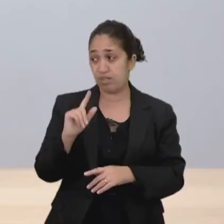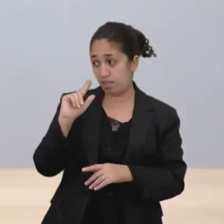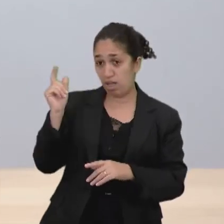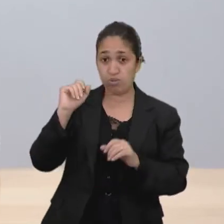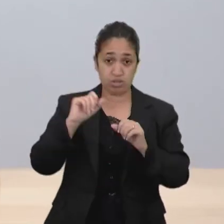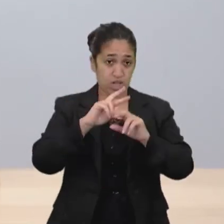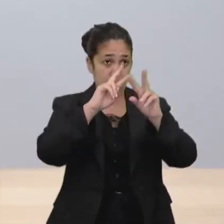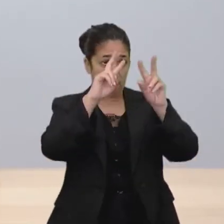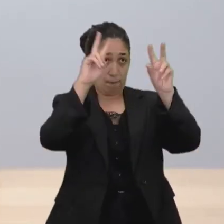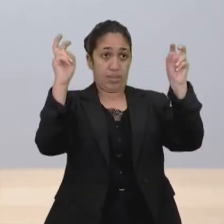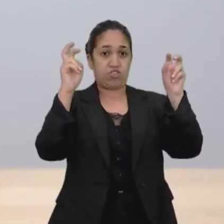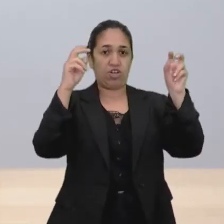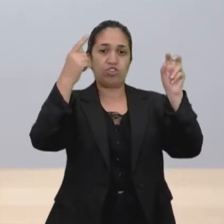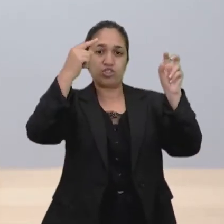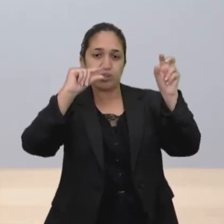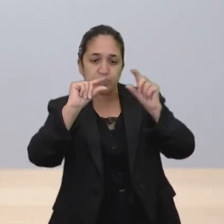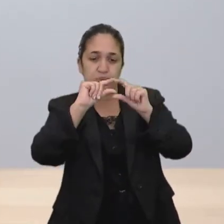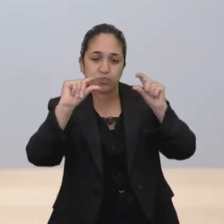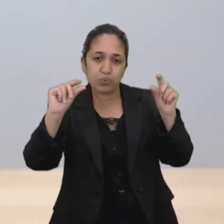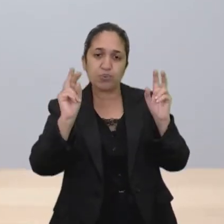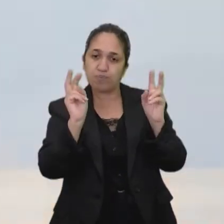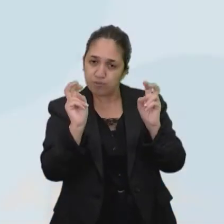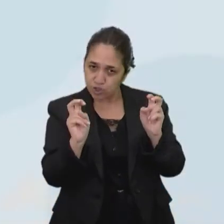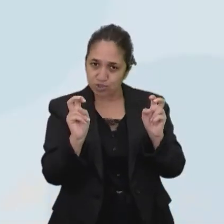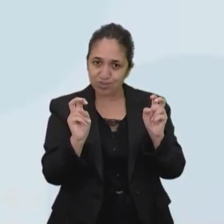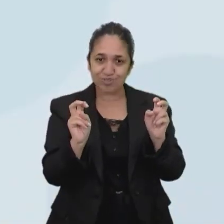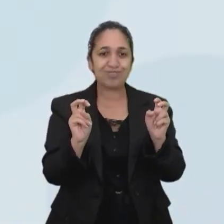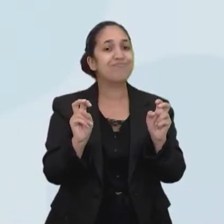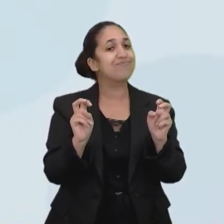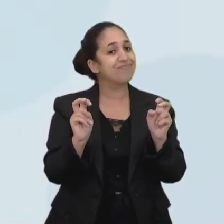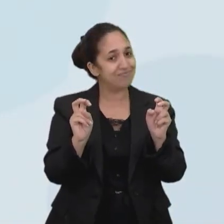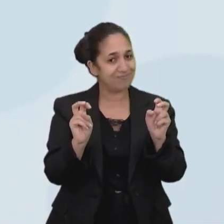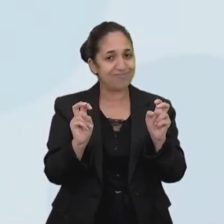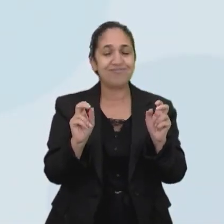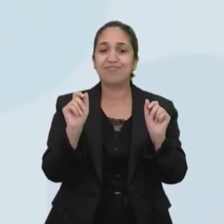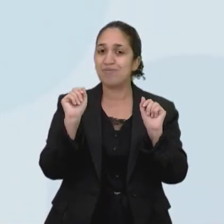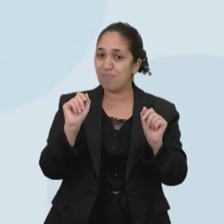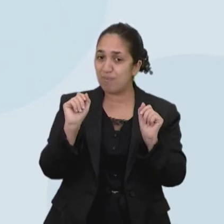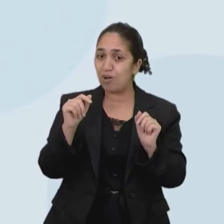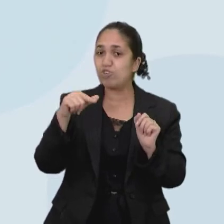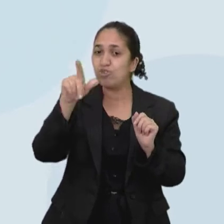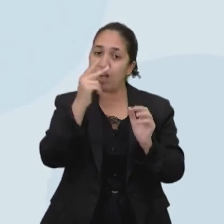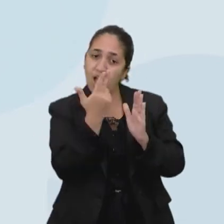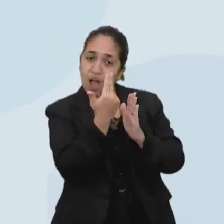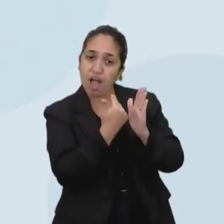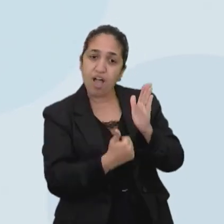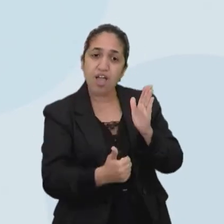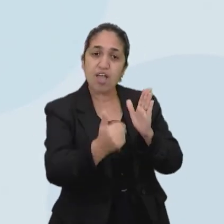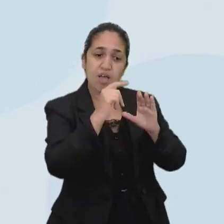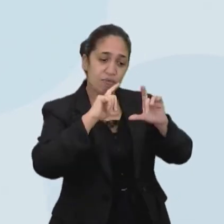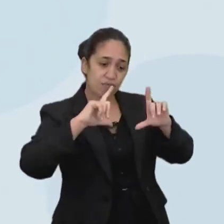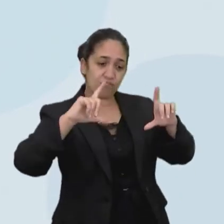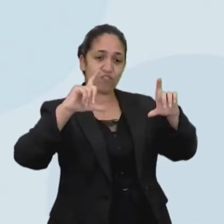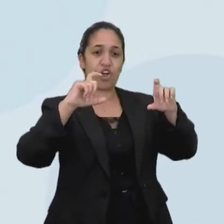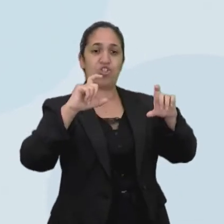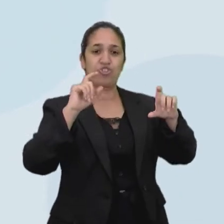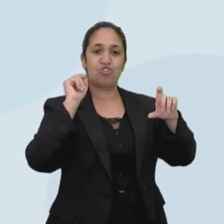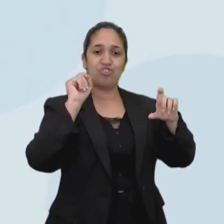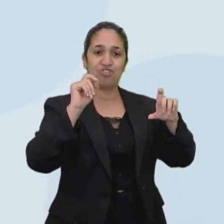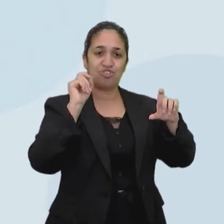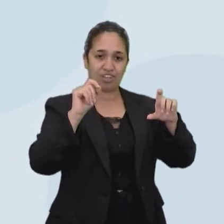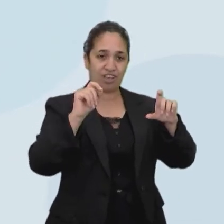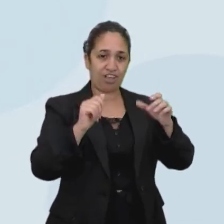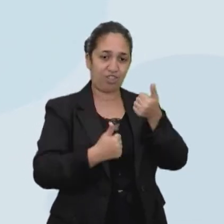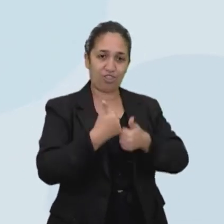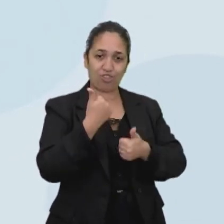manchete, temos o subtítulo e trabalhamos, pode voltar para eles, trabalhamos uma imagem aí embaixo que é a imagem